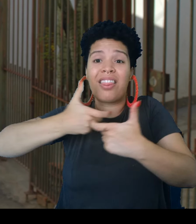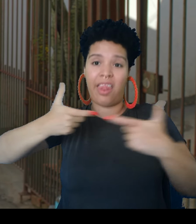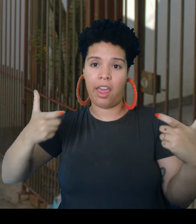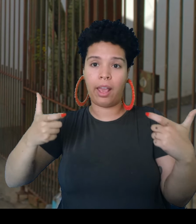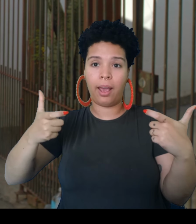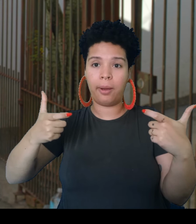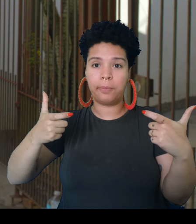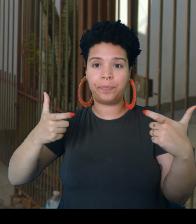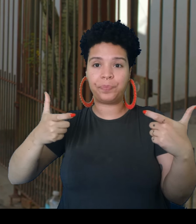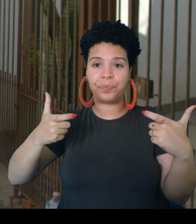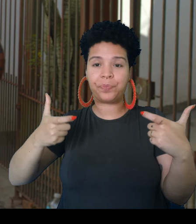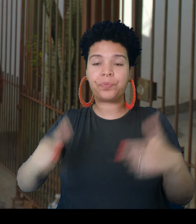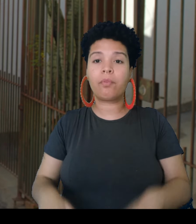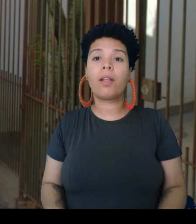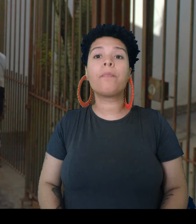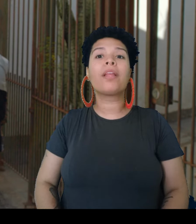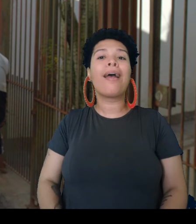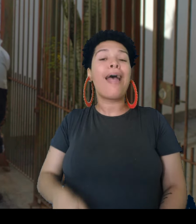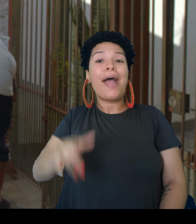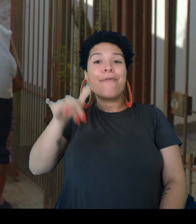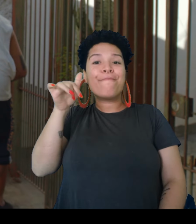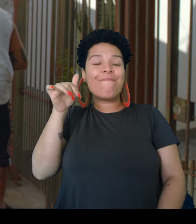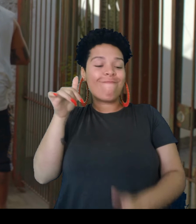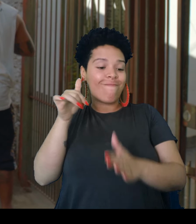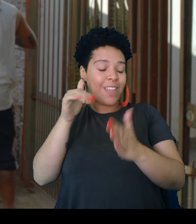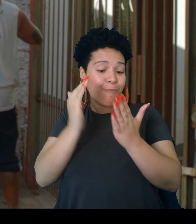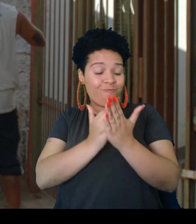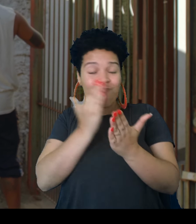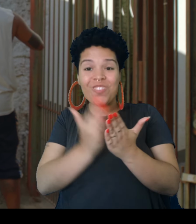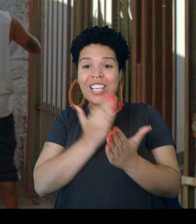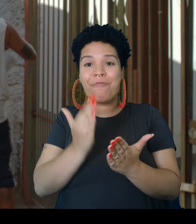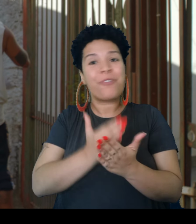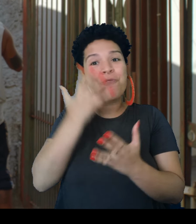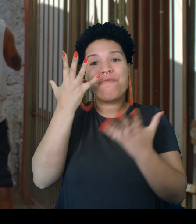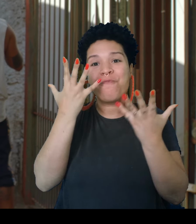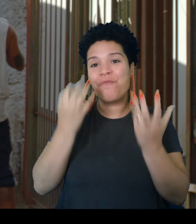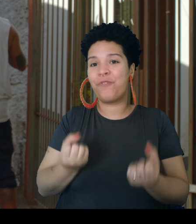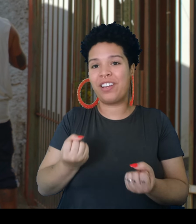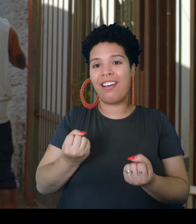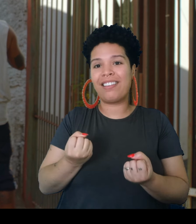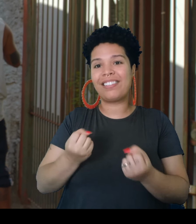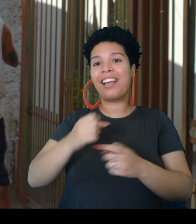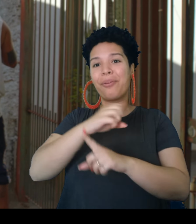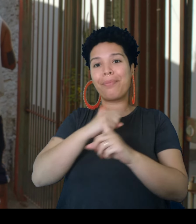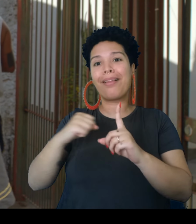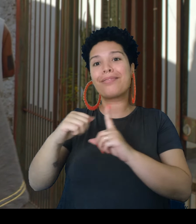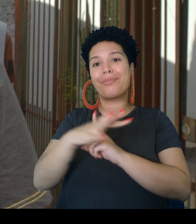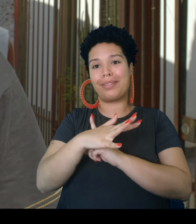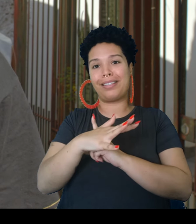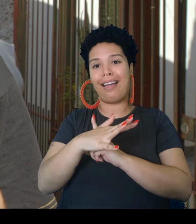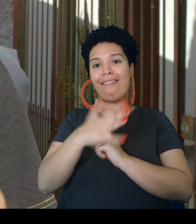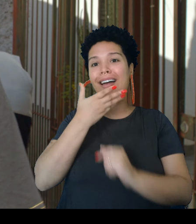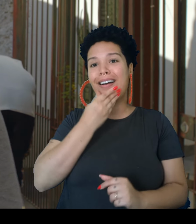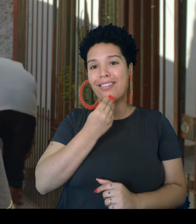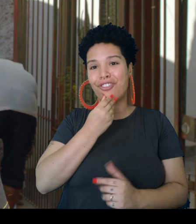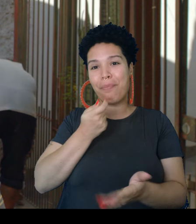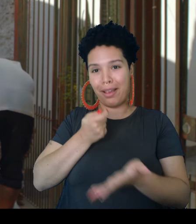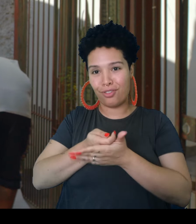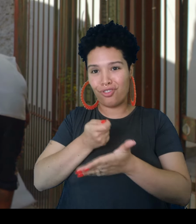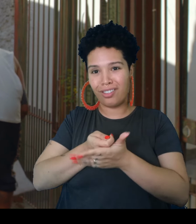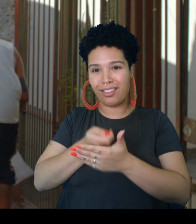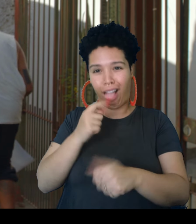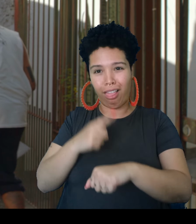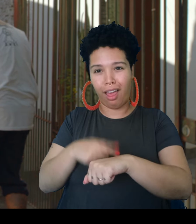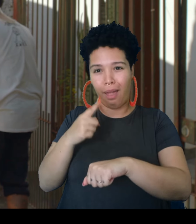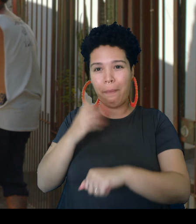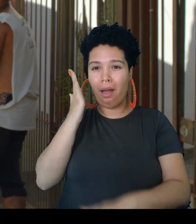também não foi muito bem aceito pela intelectualidade francesa, supostamente de esquerda e progressista. De acordo com a própria